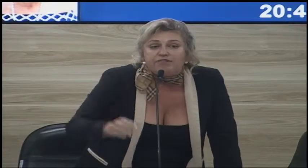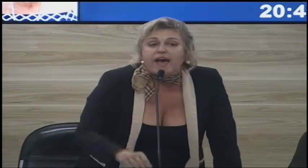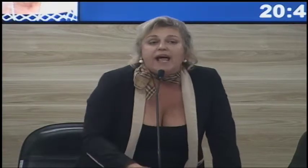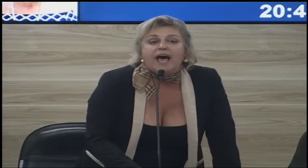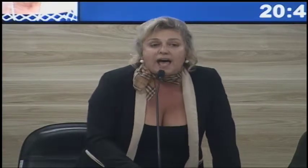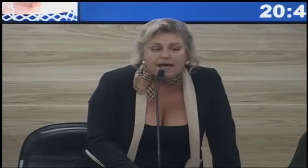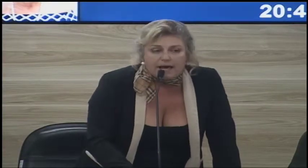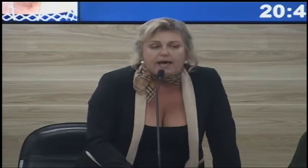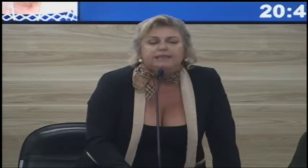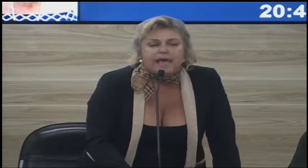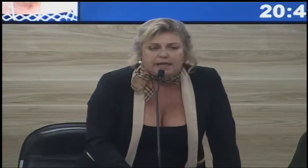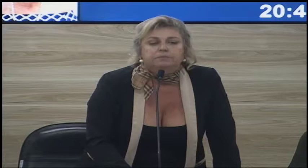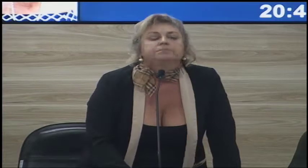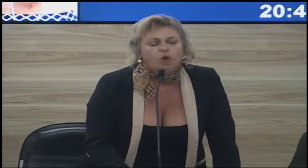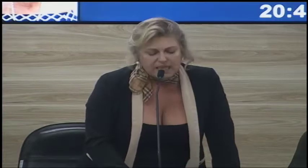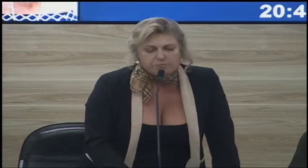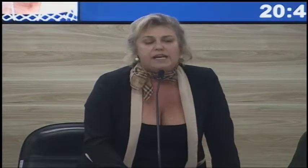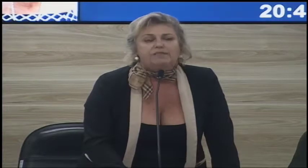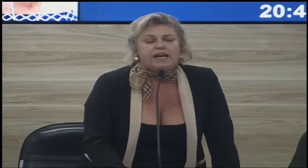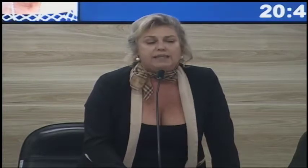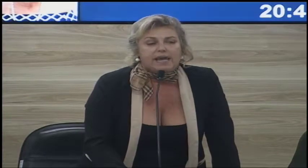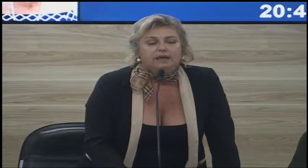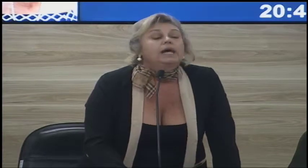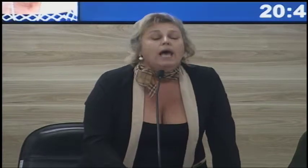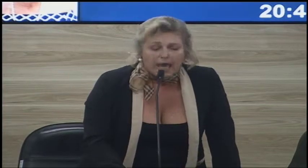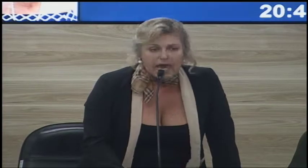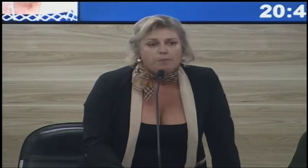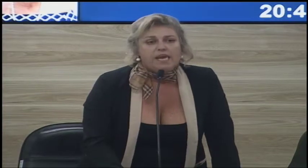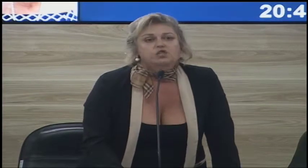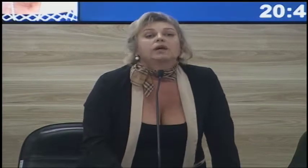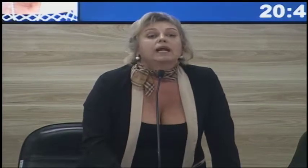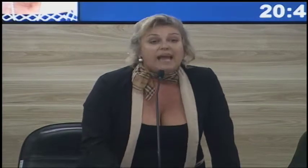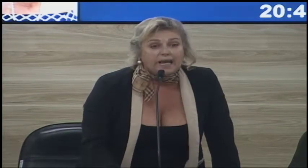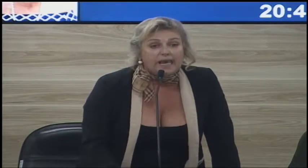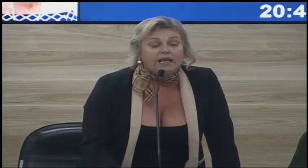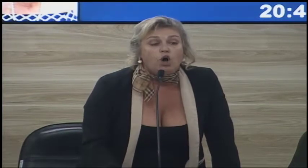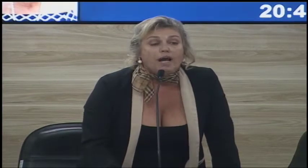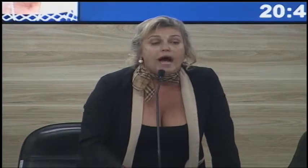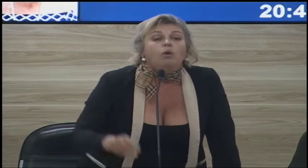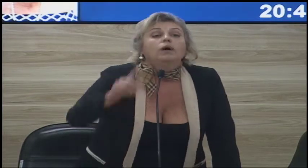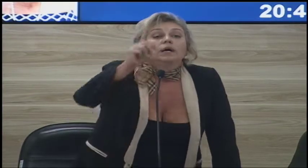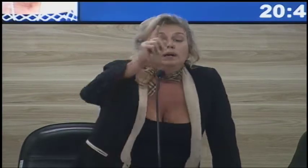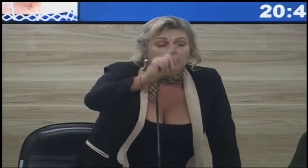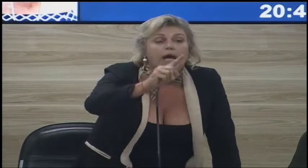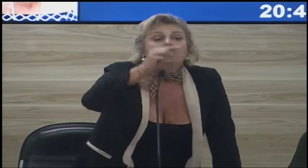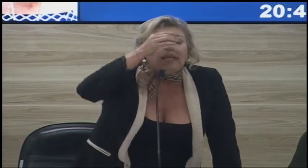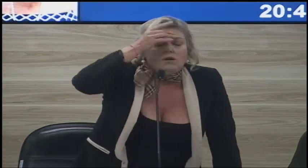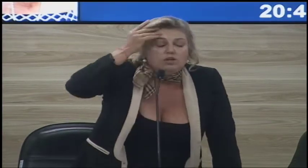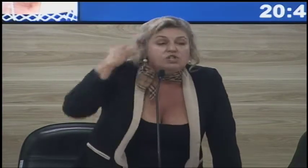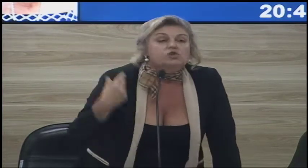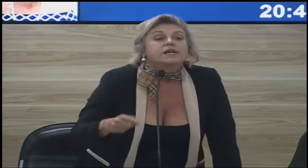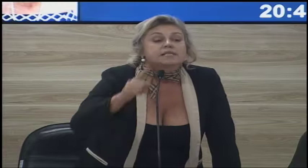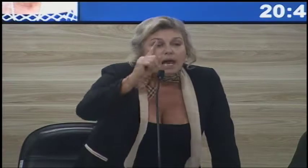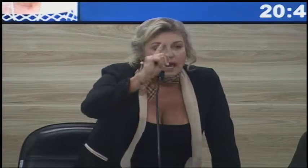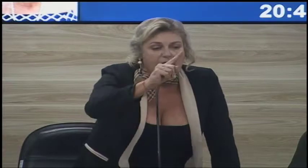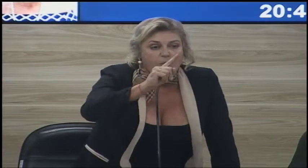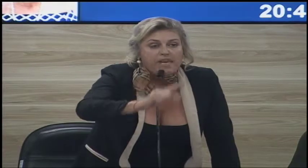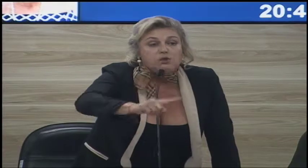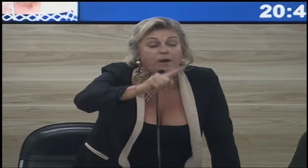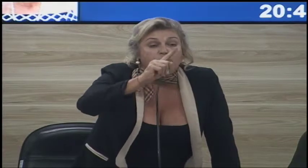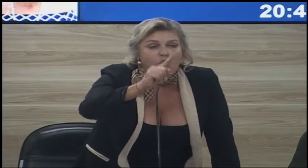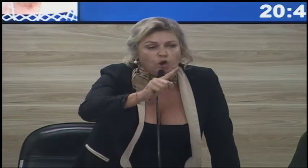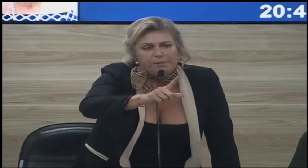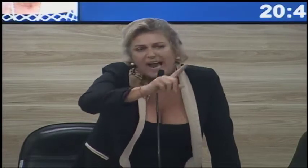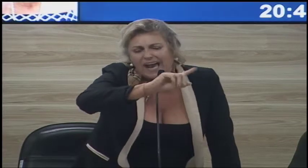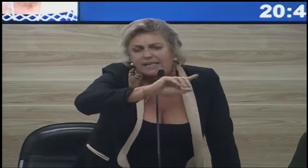Podemos levar a ideia, podemos levar a ideia. Realmente, naquele local, não tem condições,